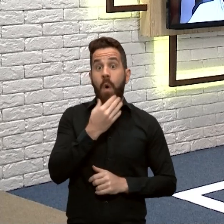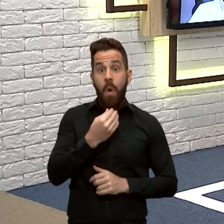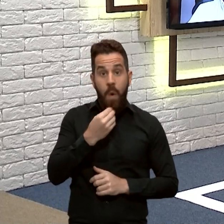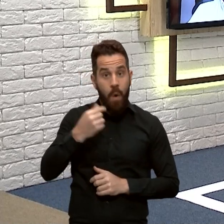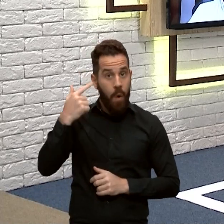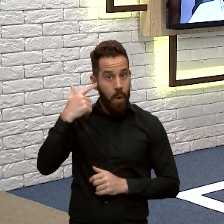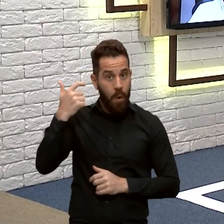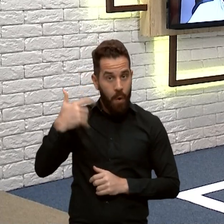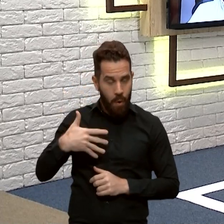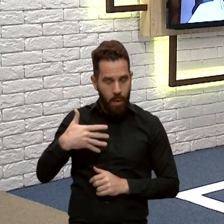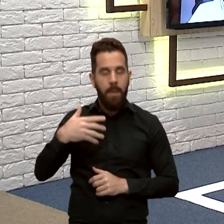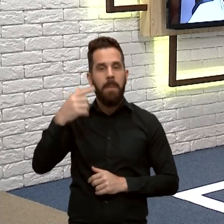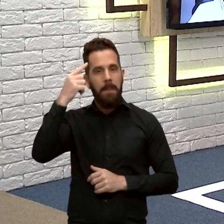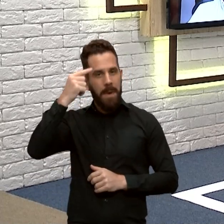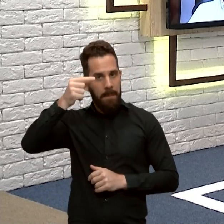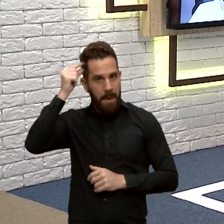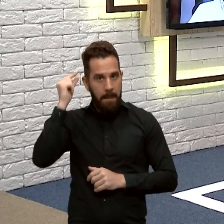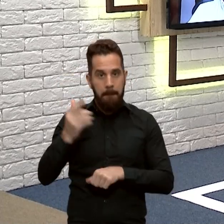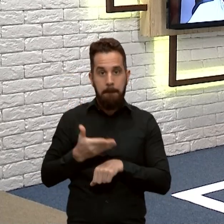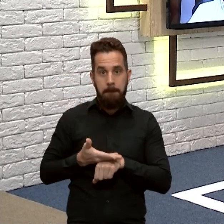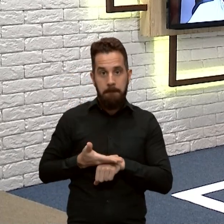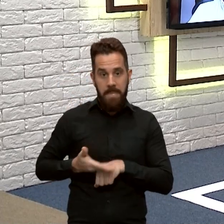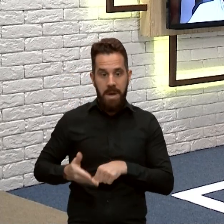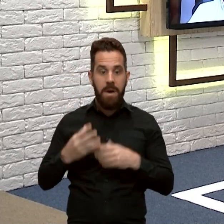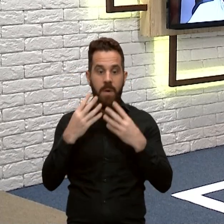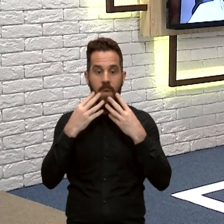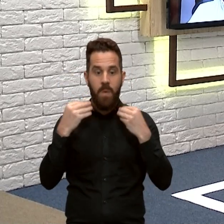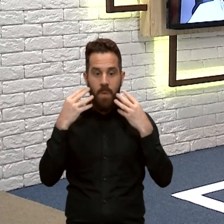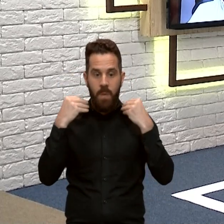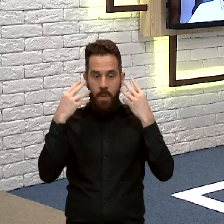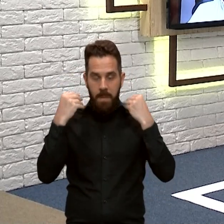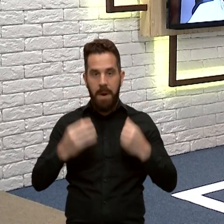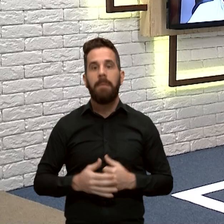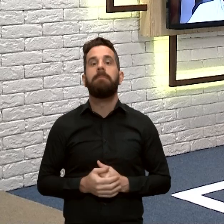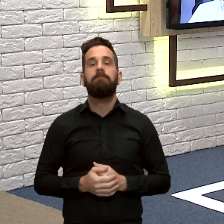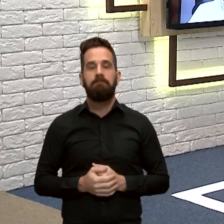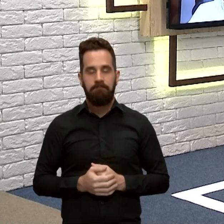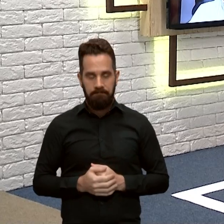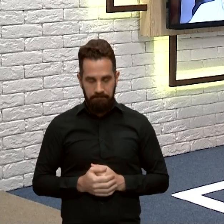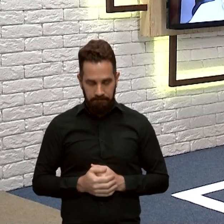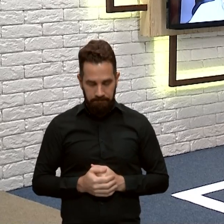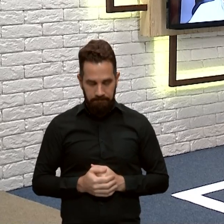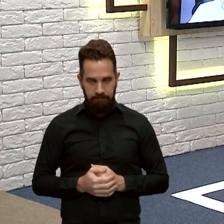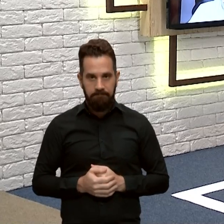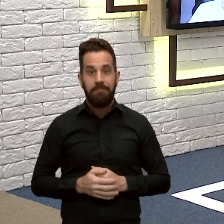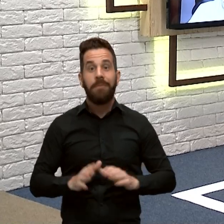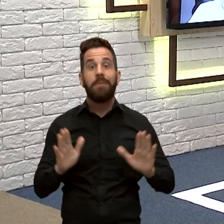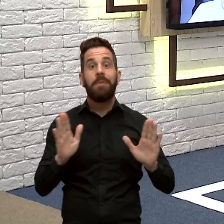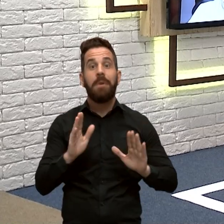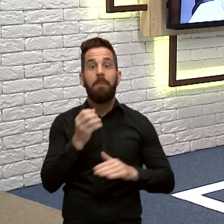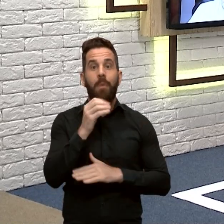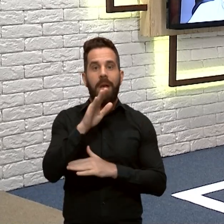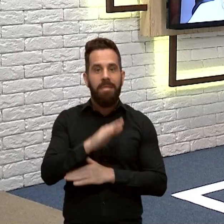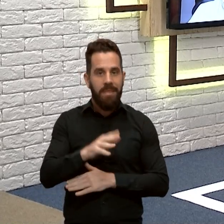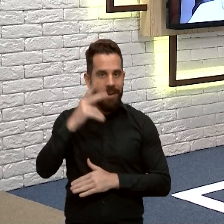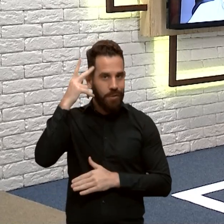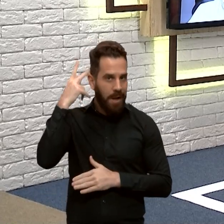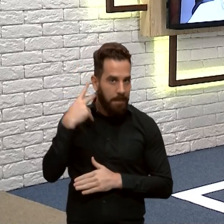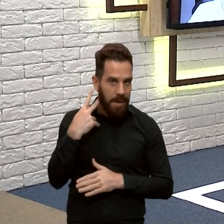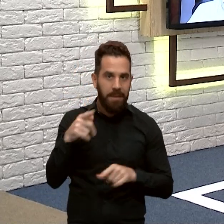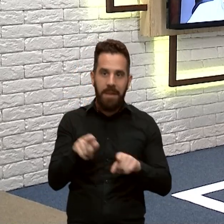também. Opa, obrigado, Camila. Uma boa tarde a todos, aos nossos telespectadores